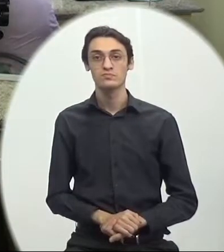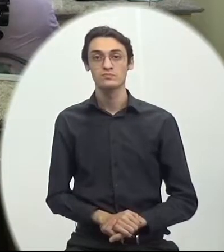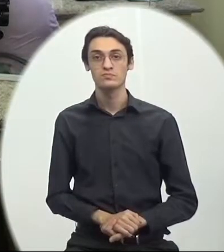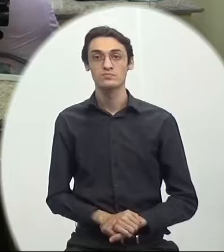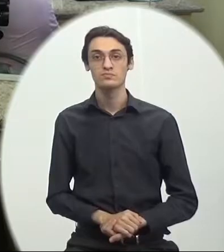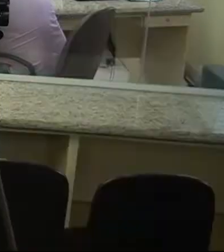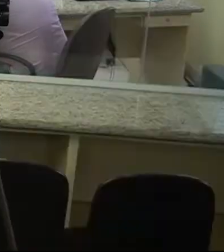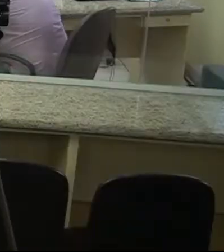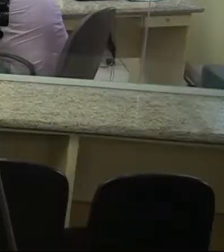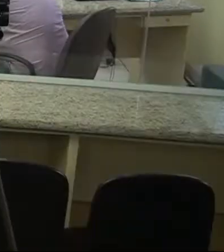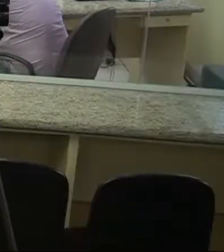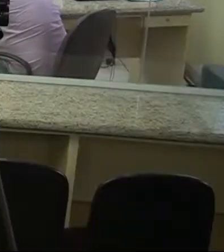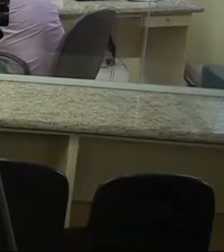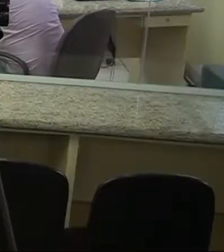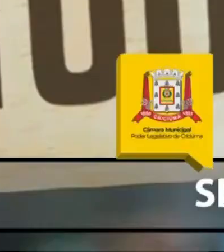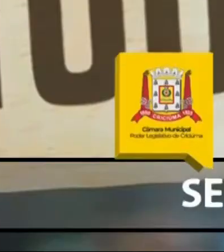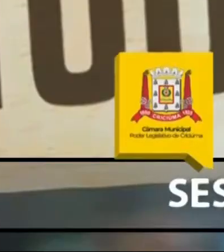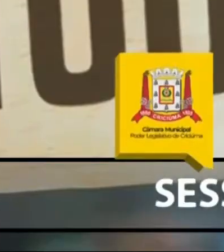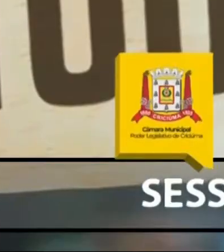Ok.